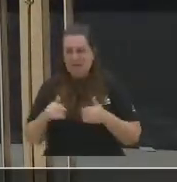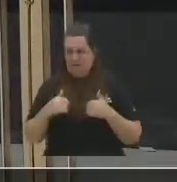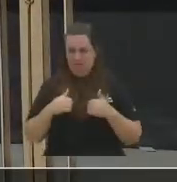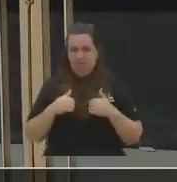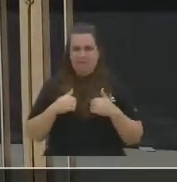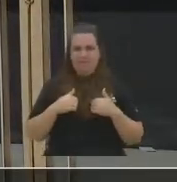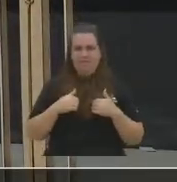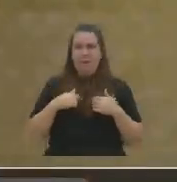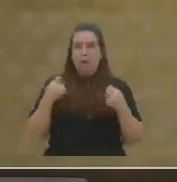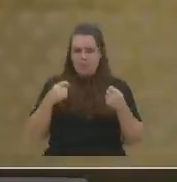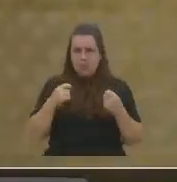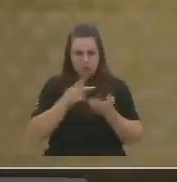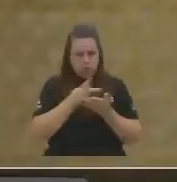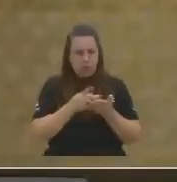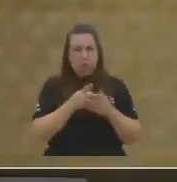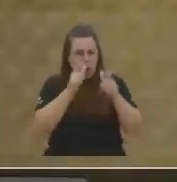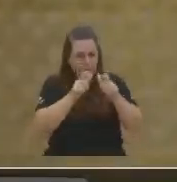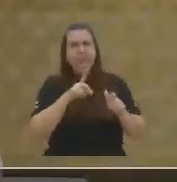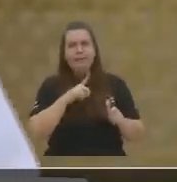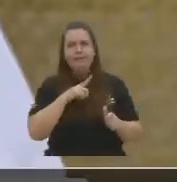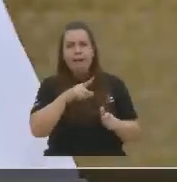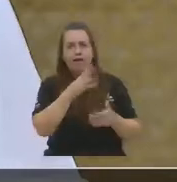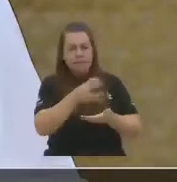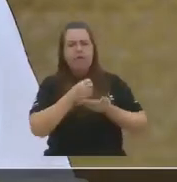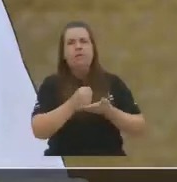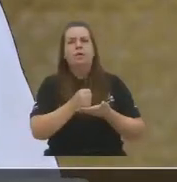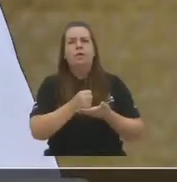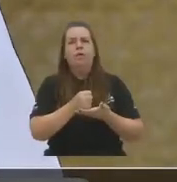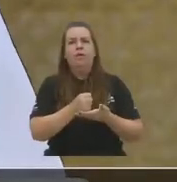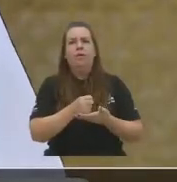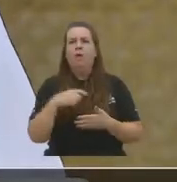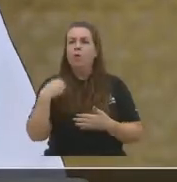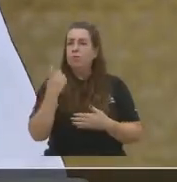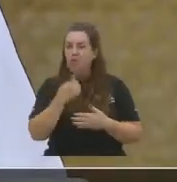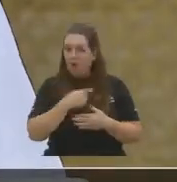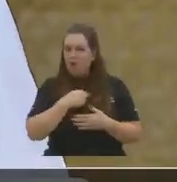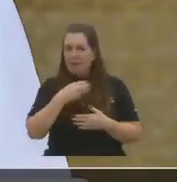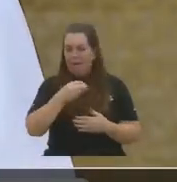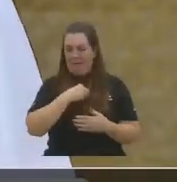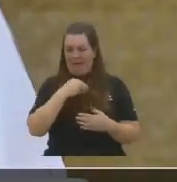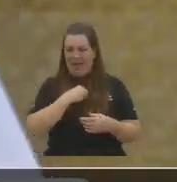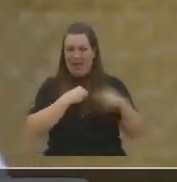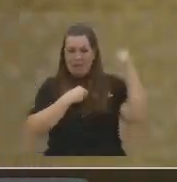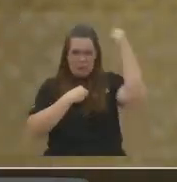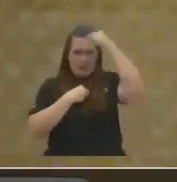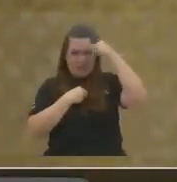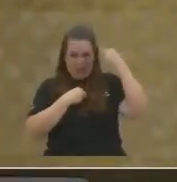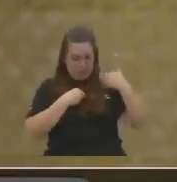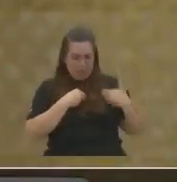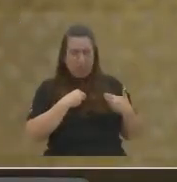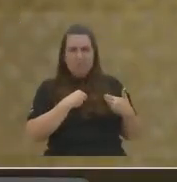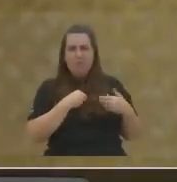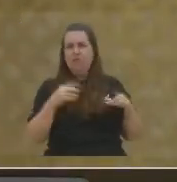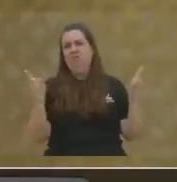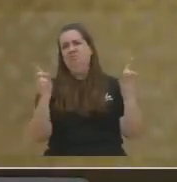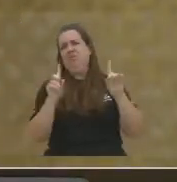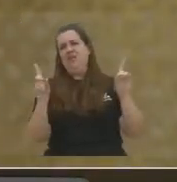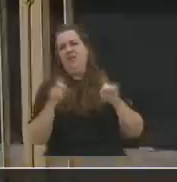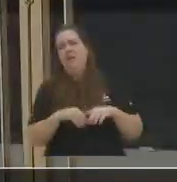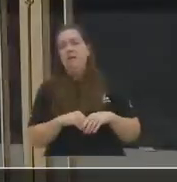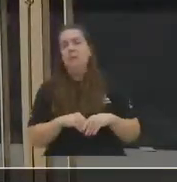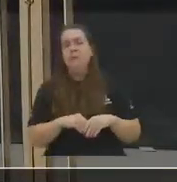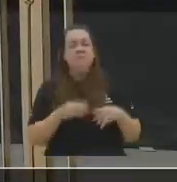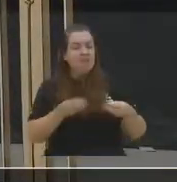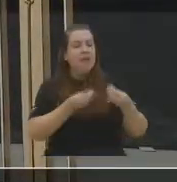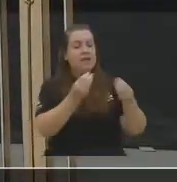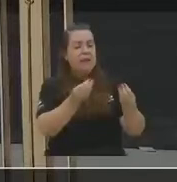santificado. Nós não podemos santificar o pecado. Nós não podemos atribuir bênção